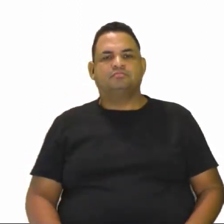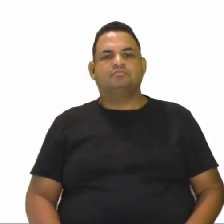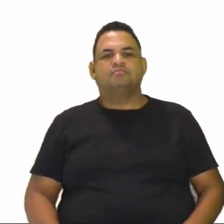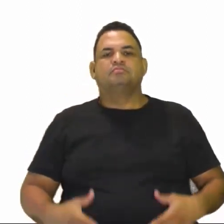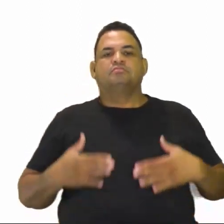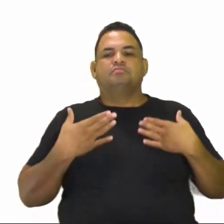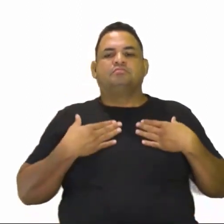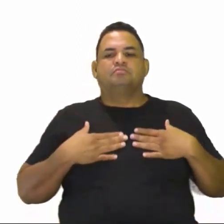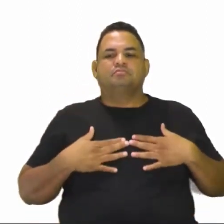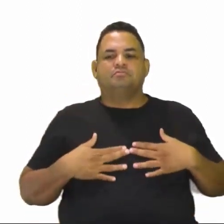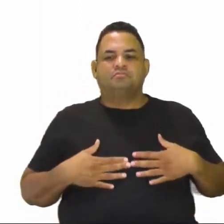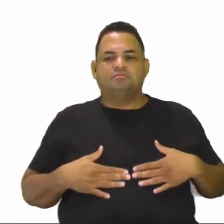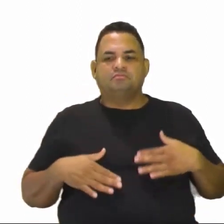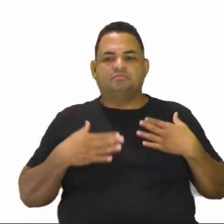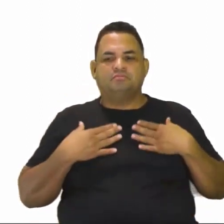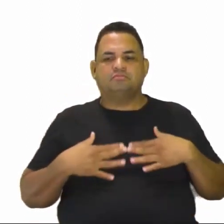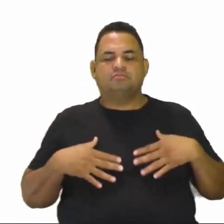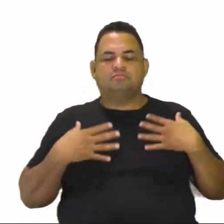Respira,